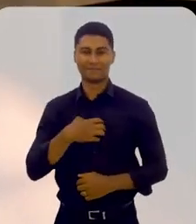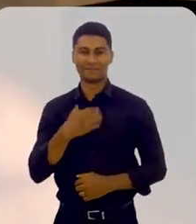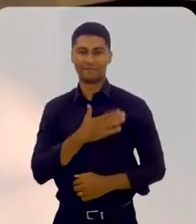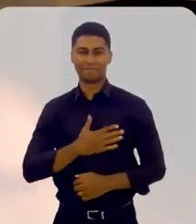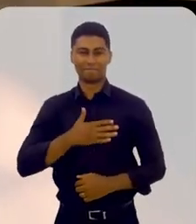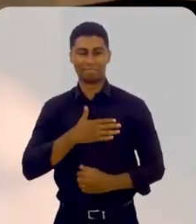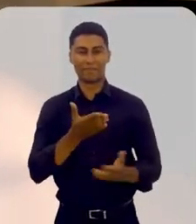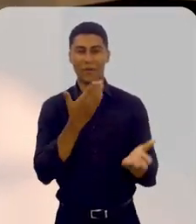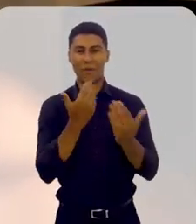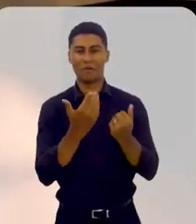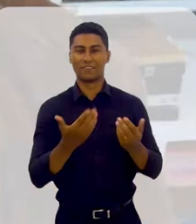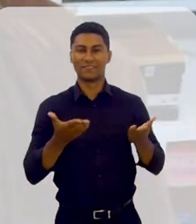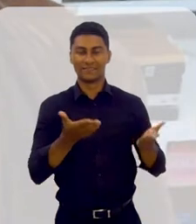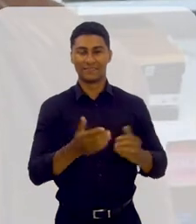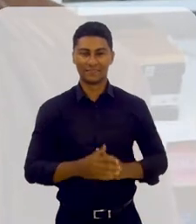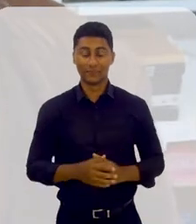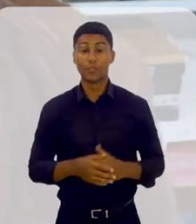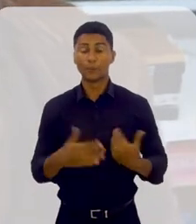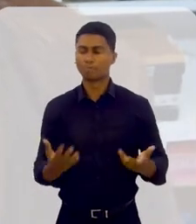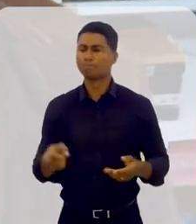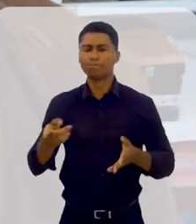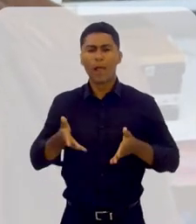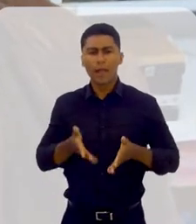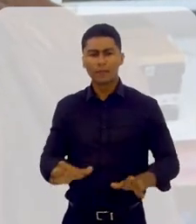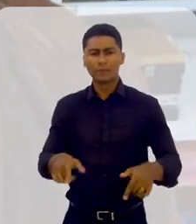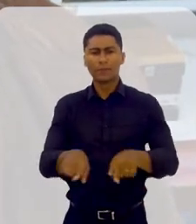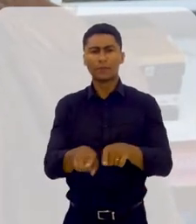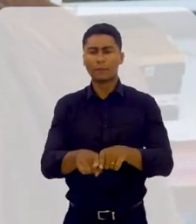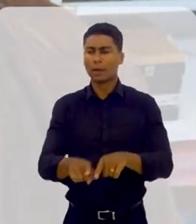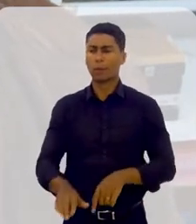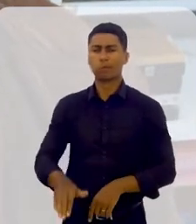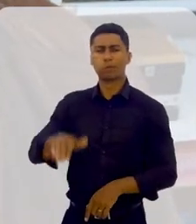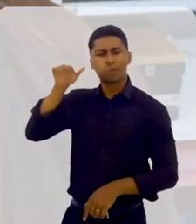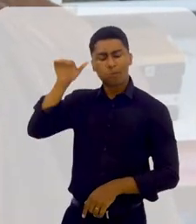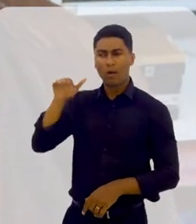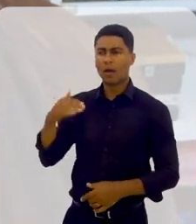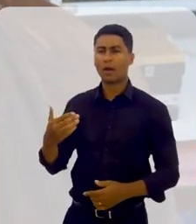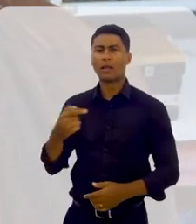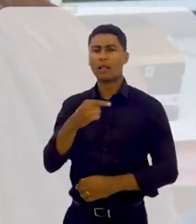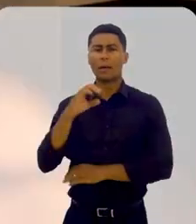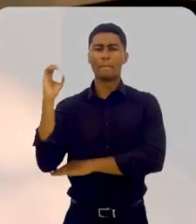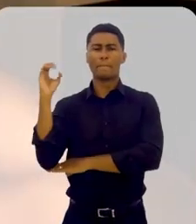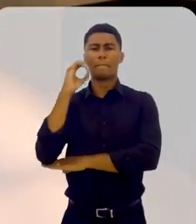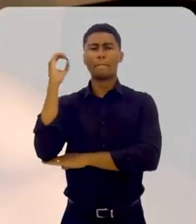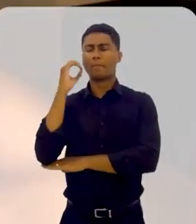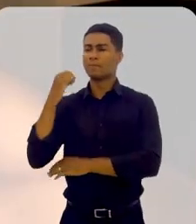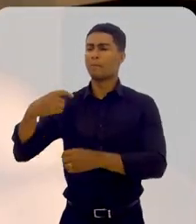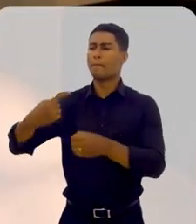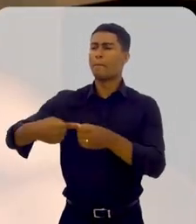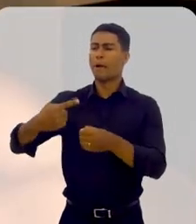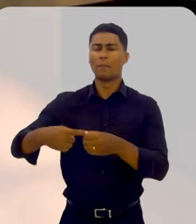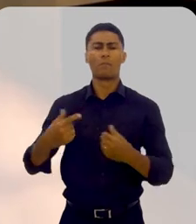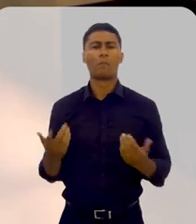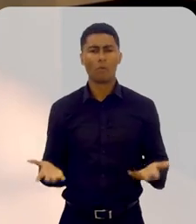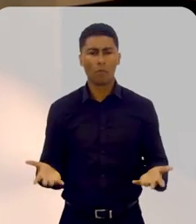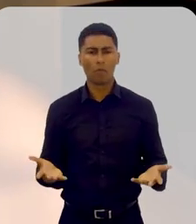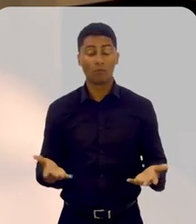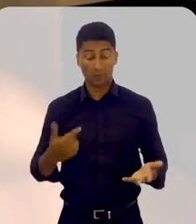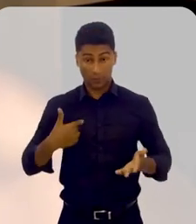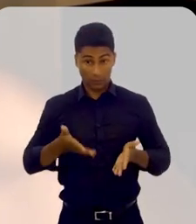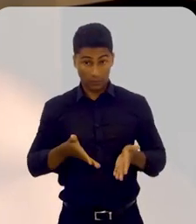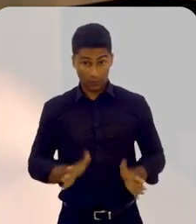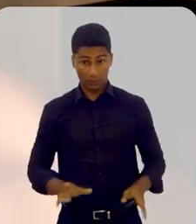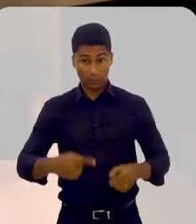podendo conversar com você. E Dreyson, você nasceu e cresceu em Porto Alegre. Em que bairro exatamente? Eu nasci